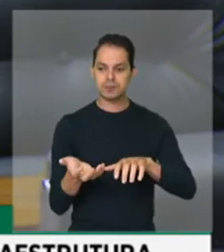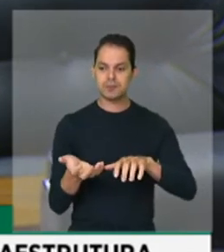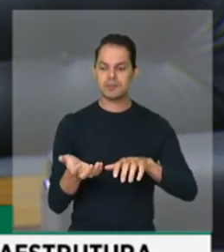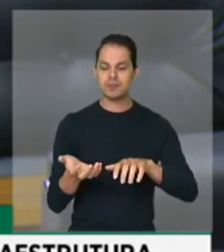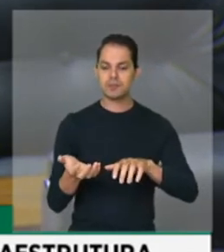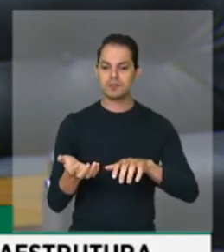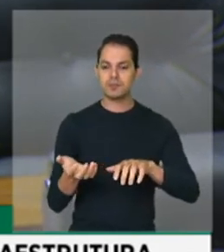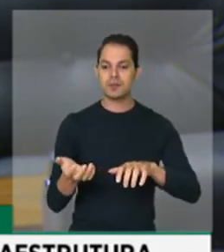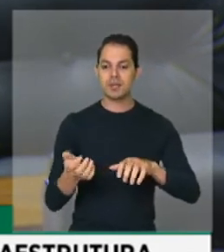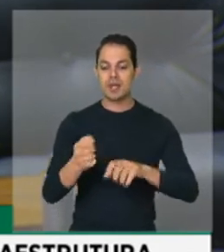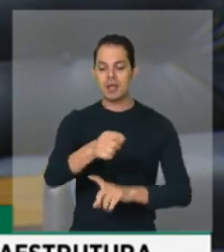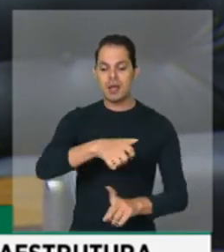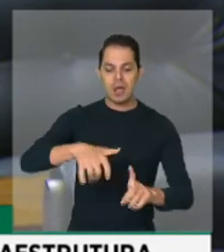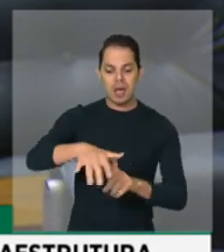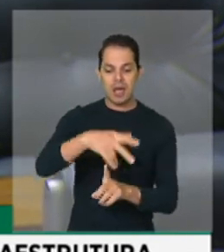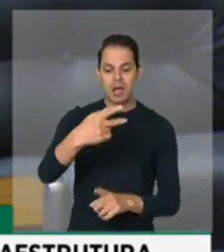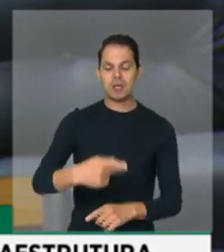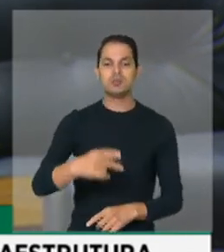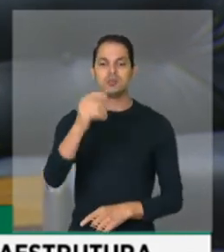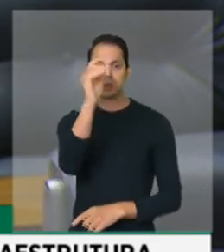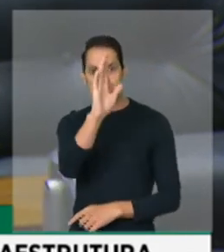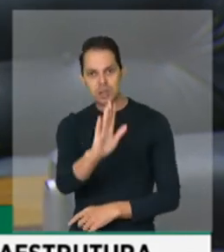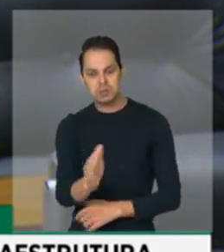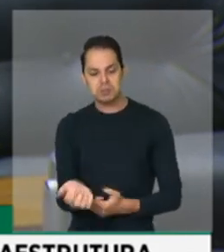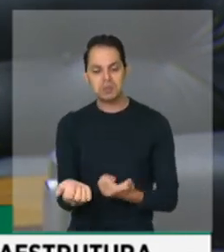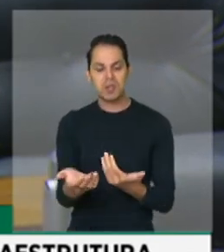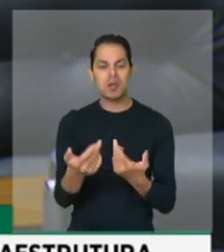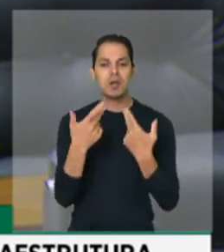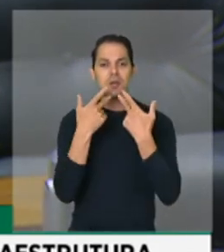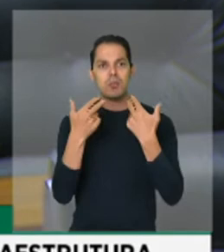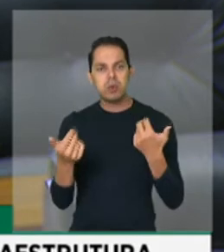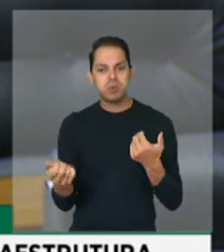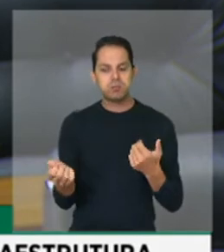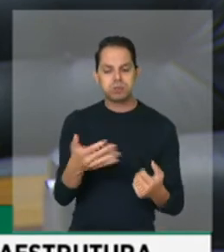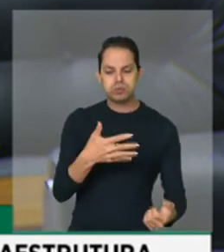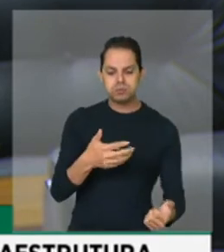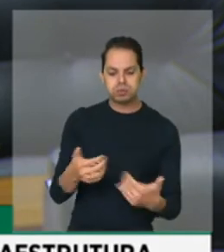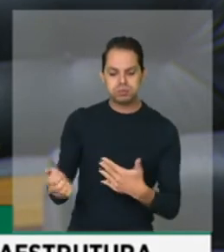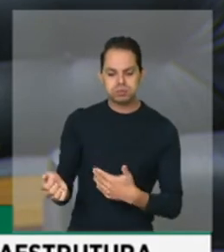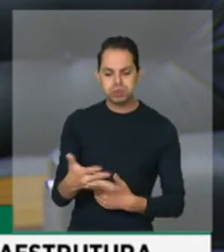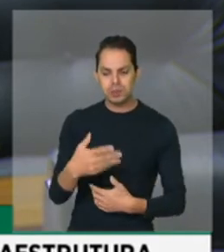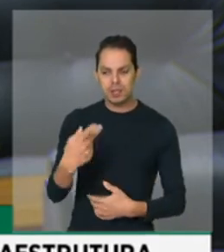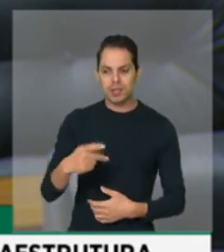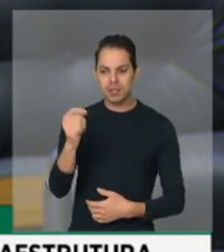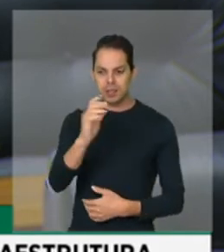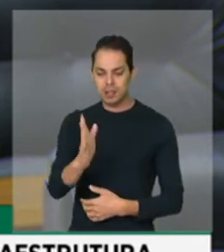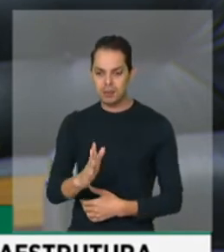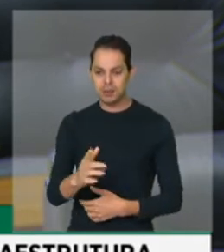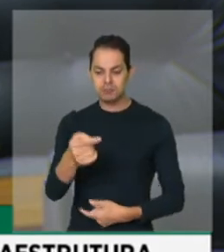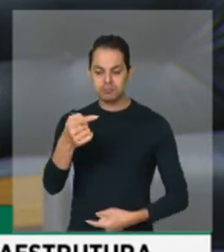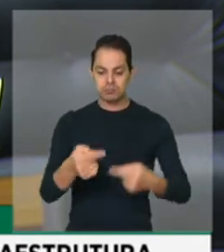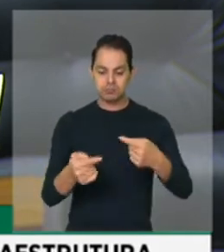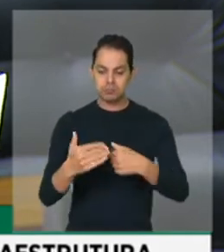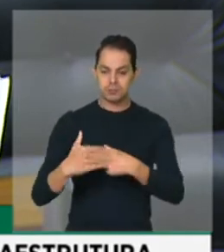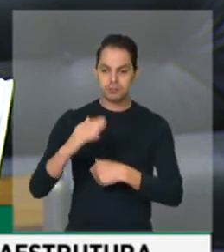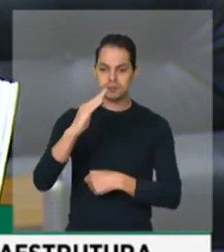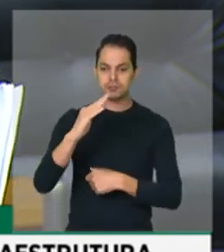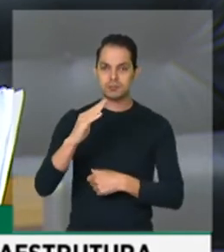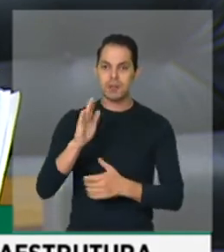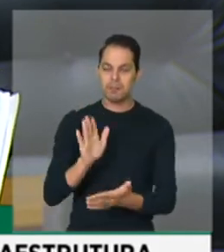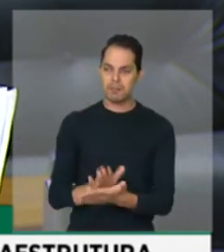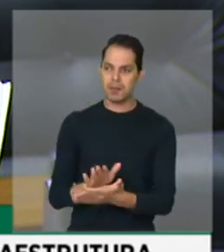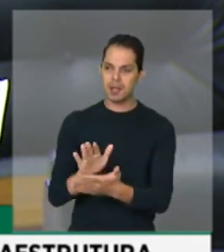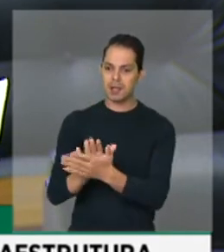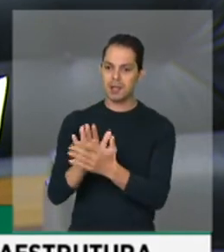à sociedade brasileira para a gente modernizar o país e torná-lo mais competitivo. Quero aqui dar o meu parabéns